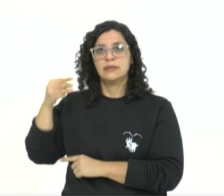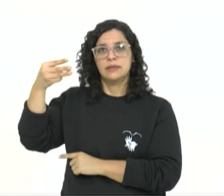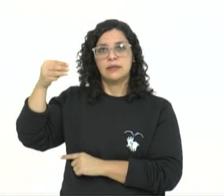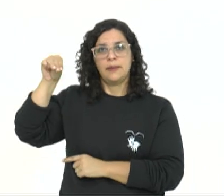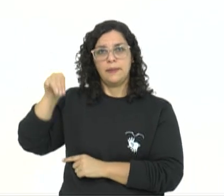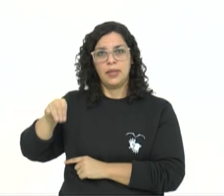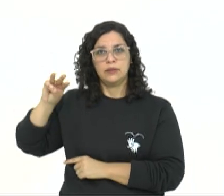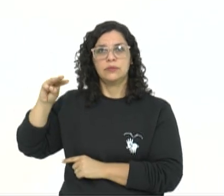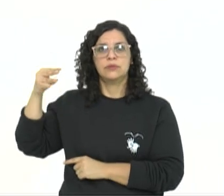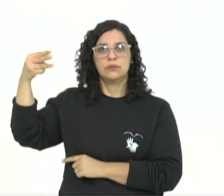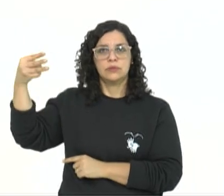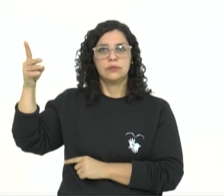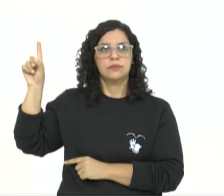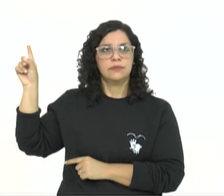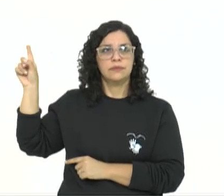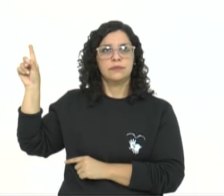terceira